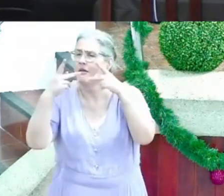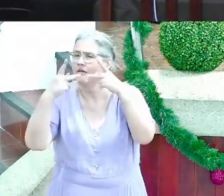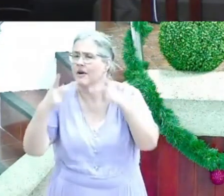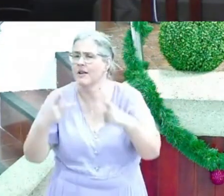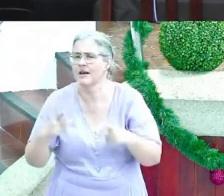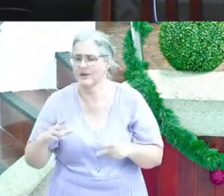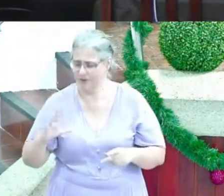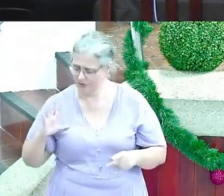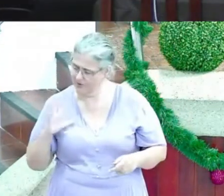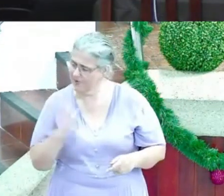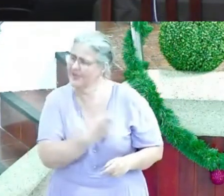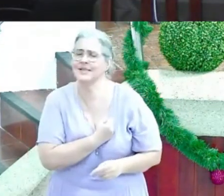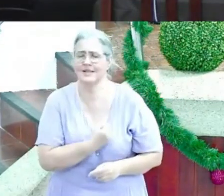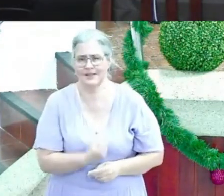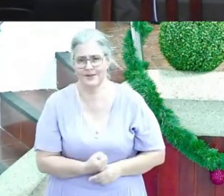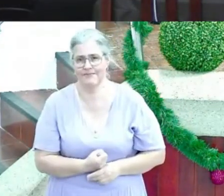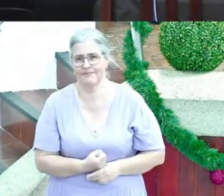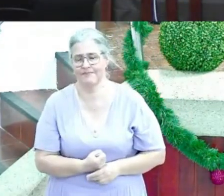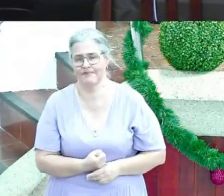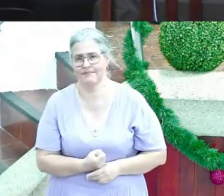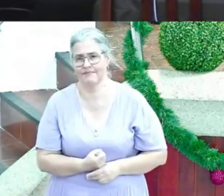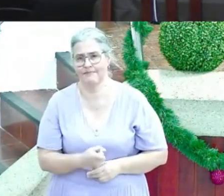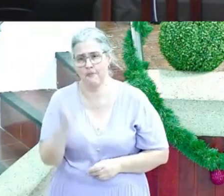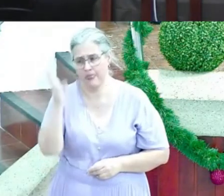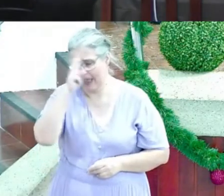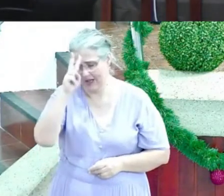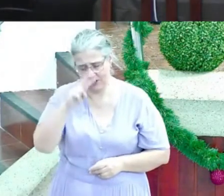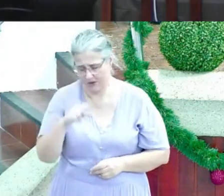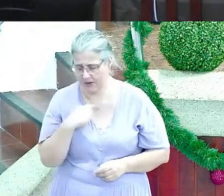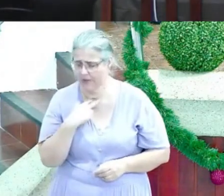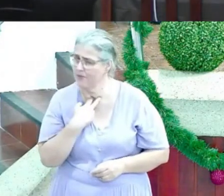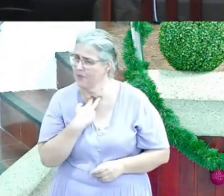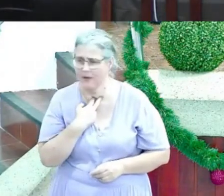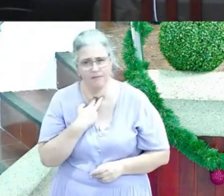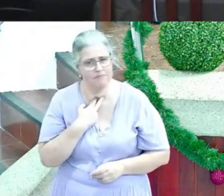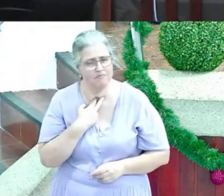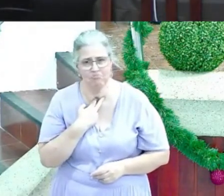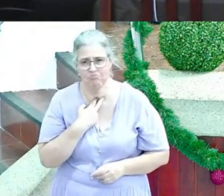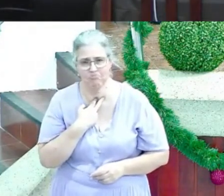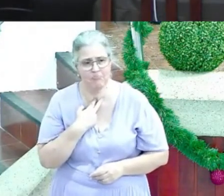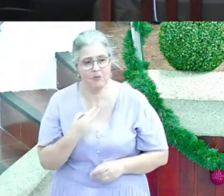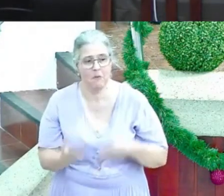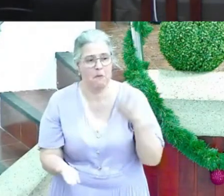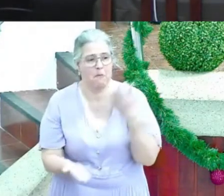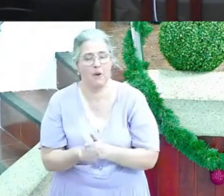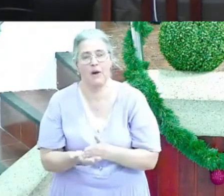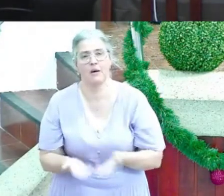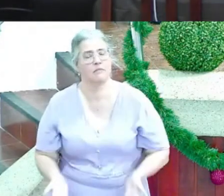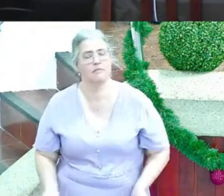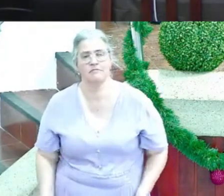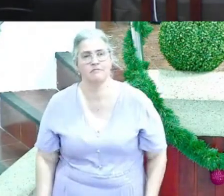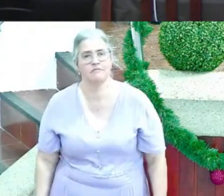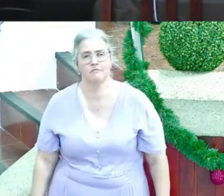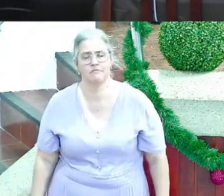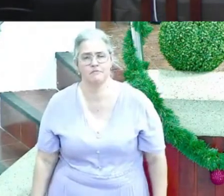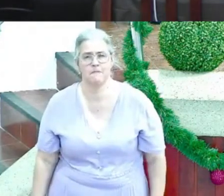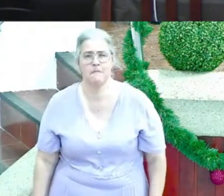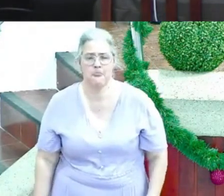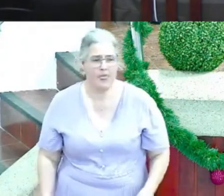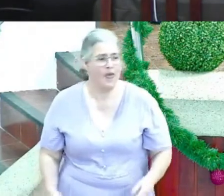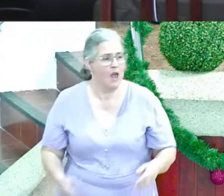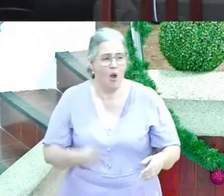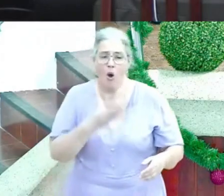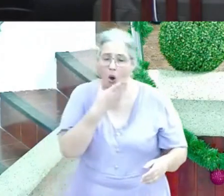Mas a história não para por aí. A igreja, homens e mulheres alcançados por essa